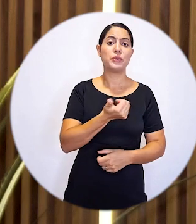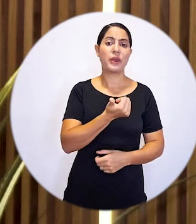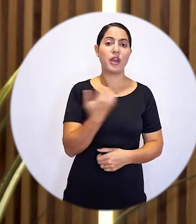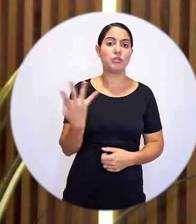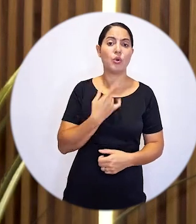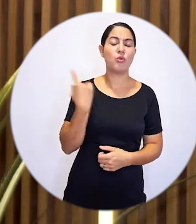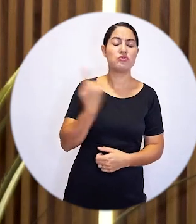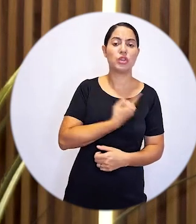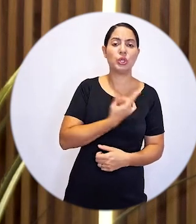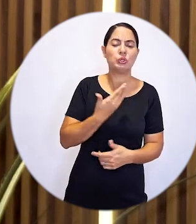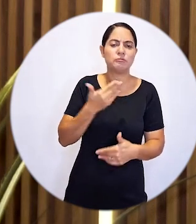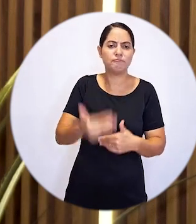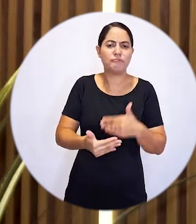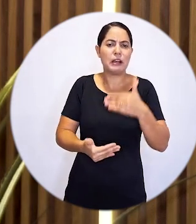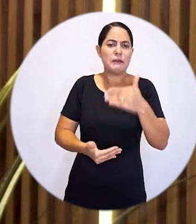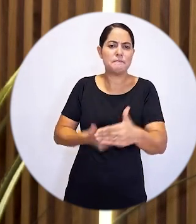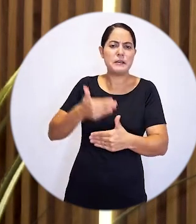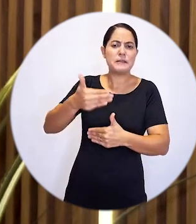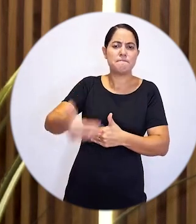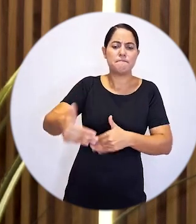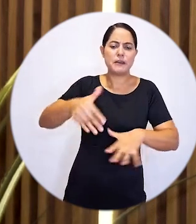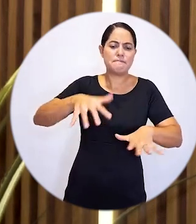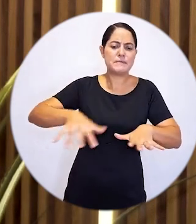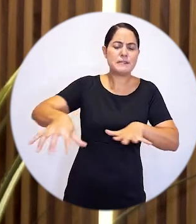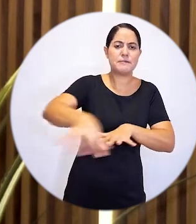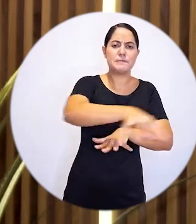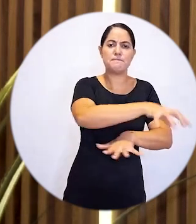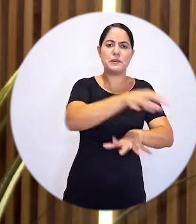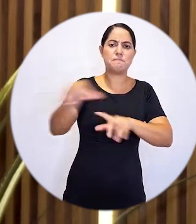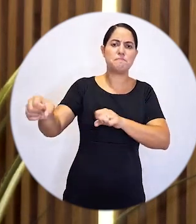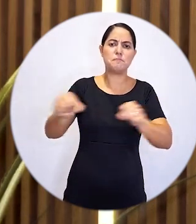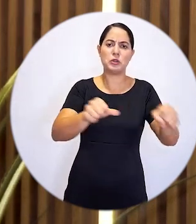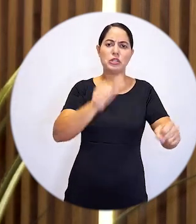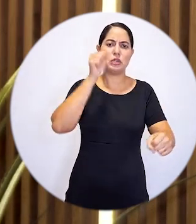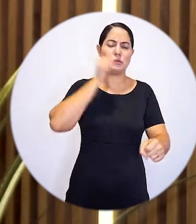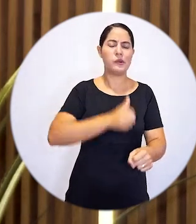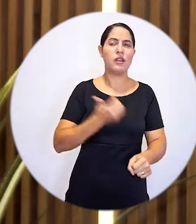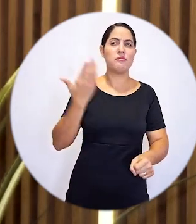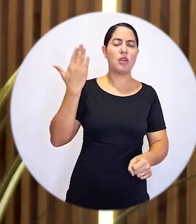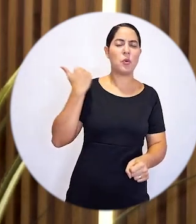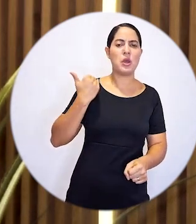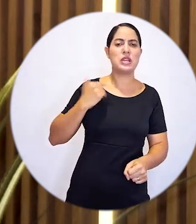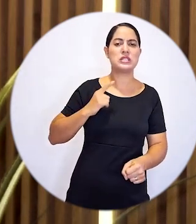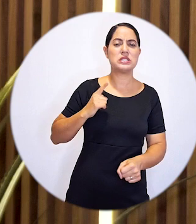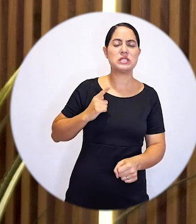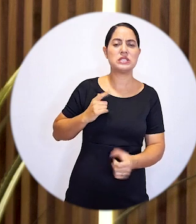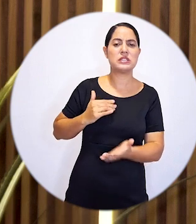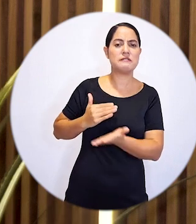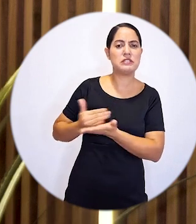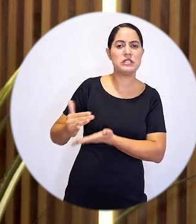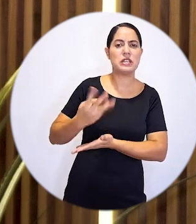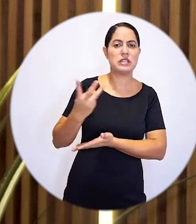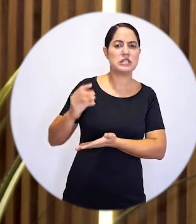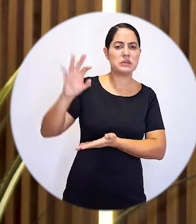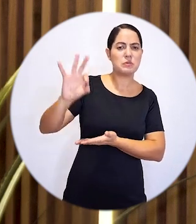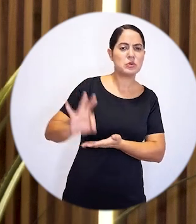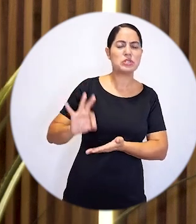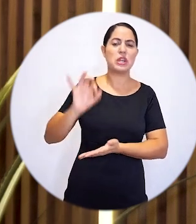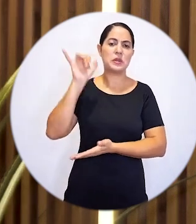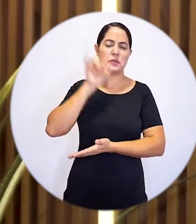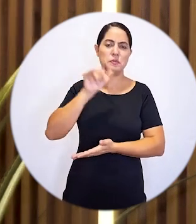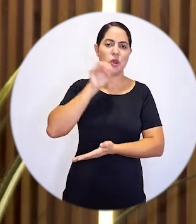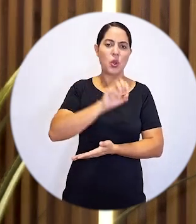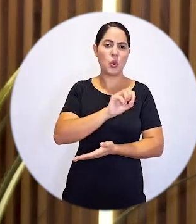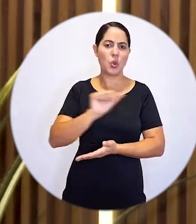de construção de espaços de poder para as mulheres. Começamos com 30% dentro das chapas